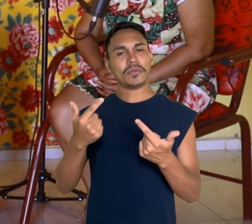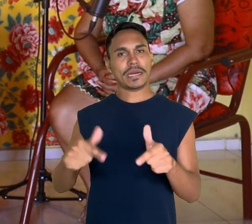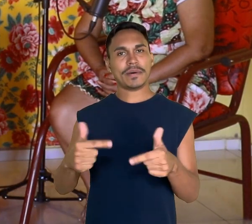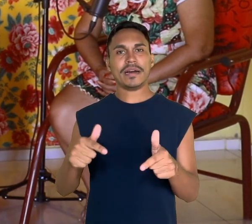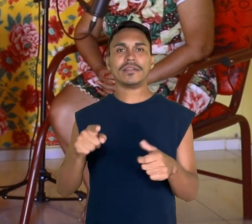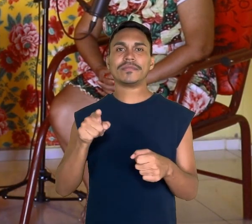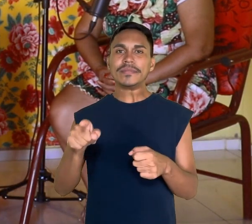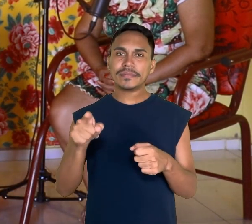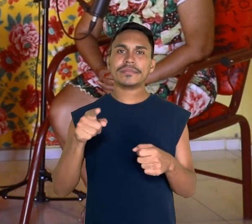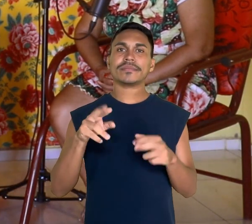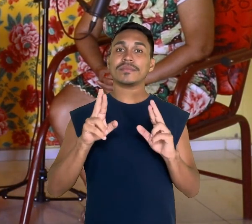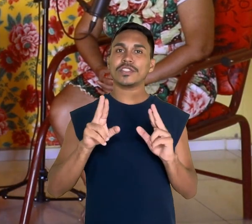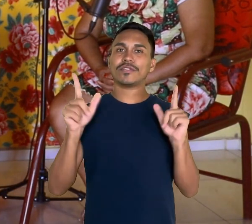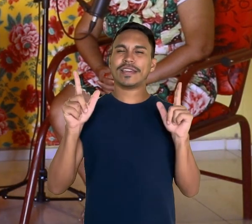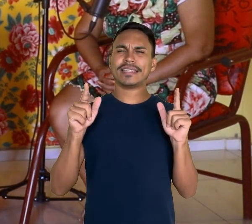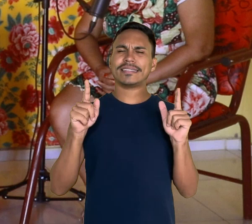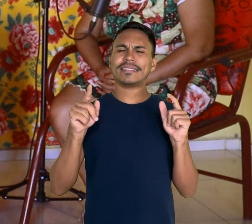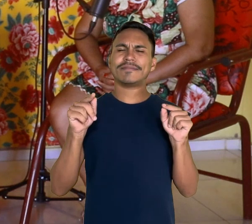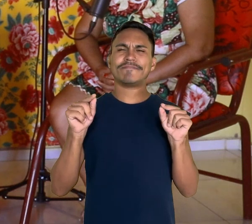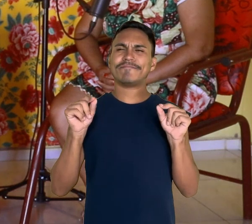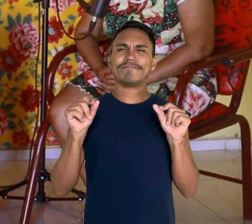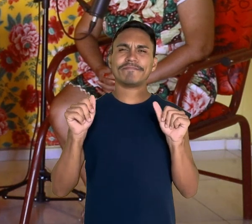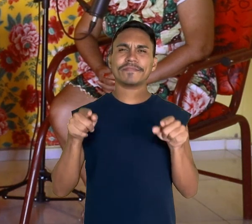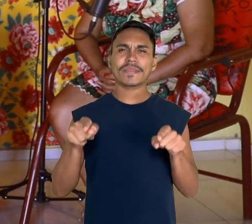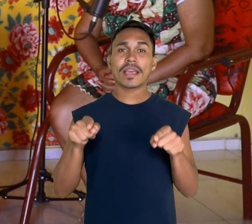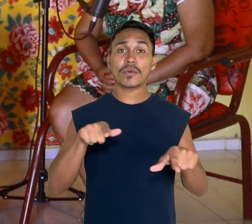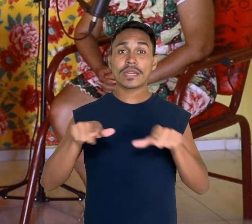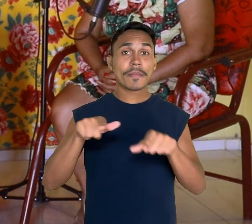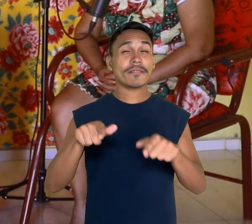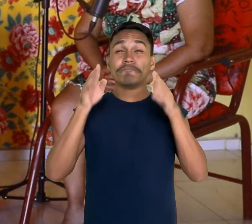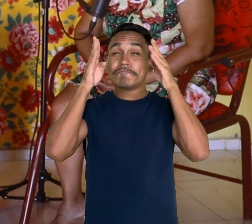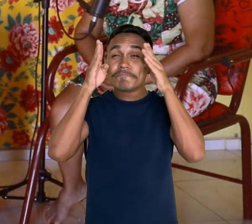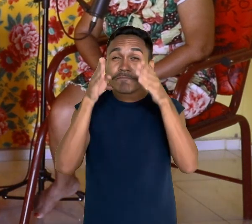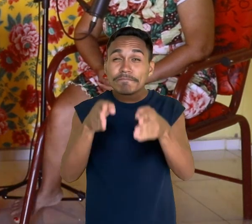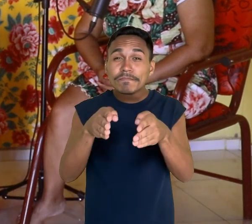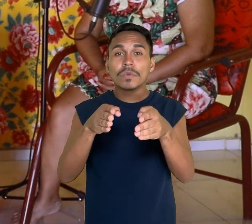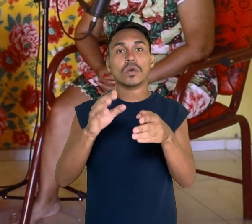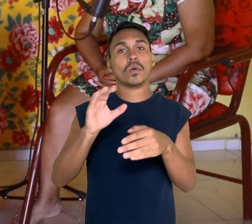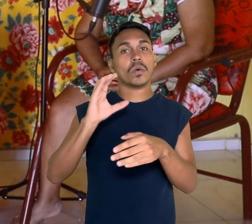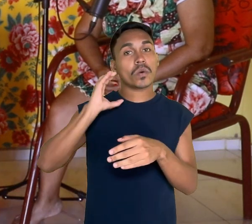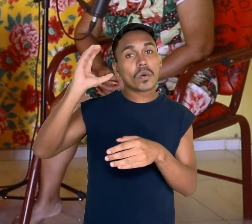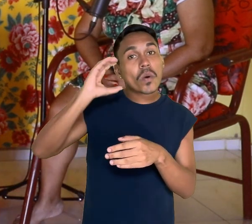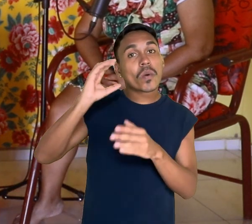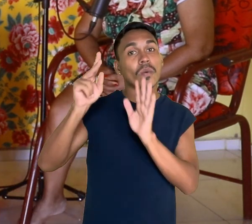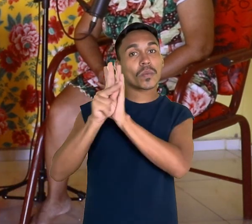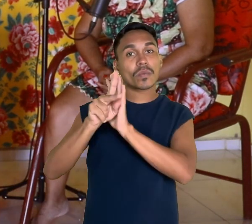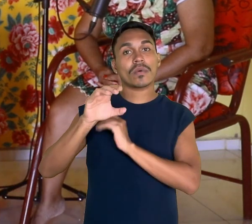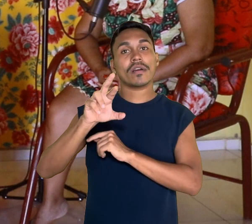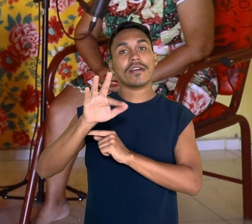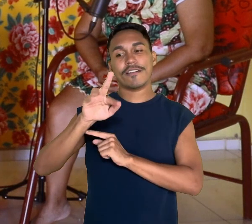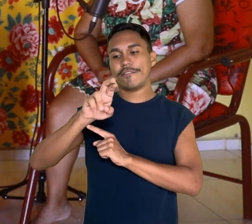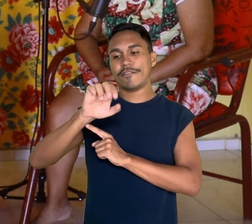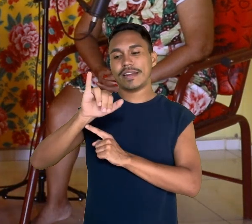trabalho, ele não só fala... É um trabalho, na verdade, diferente do que eu falei, especificamente sobre o coco Frei Damião, né? Mas